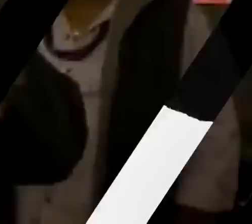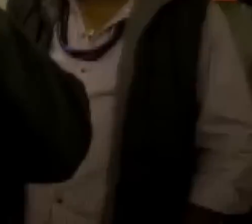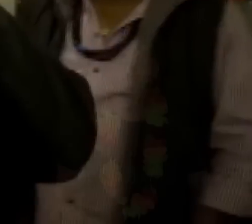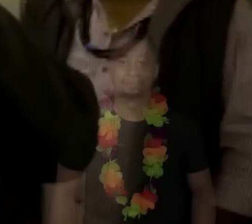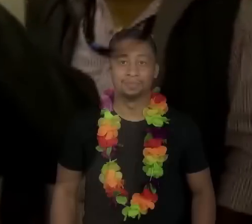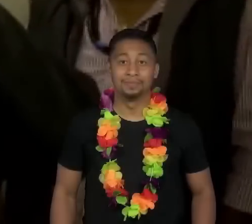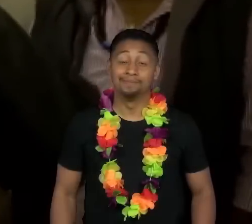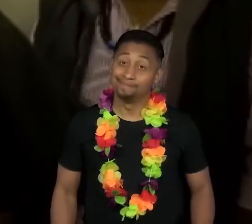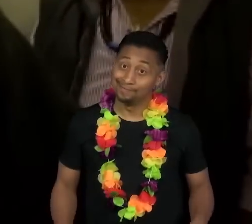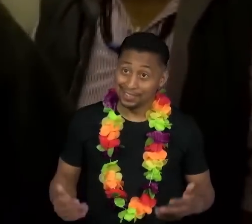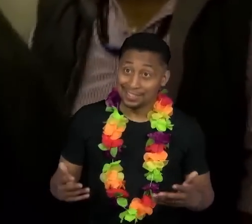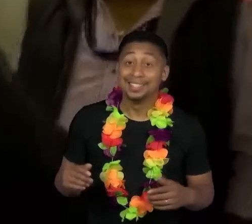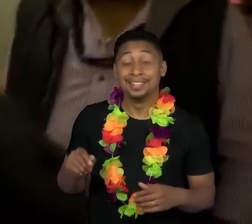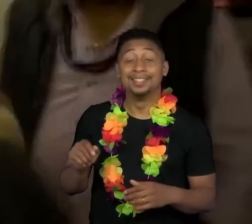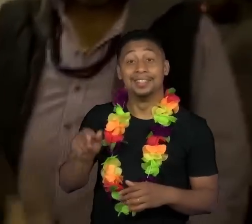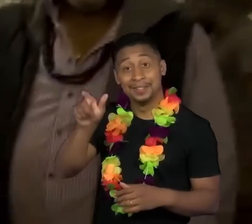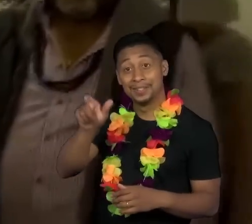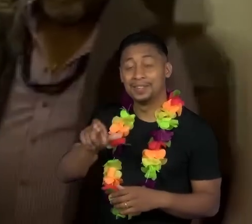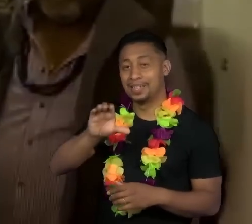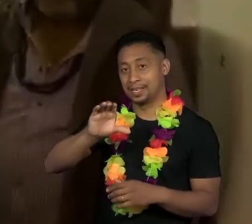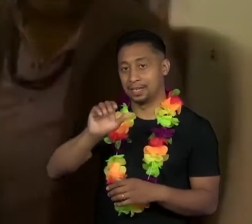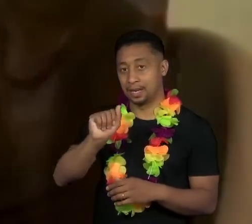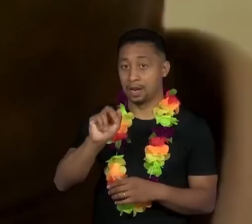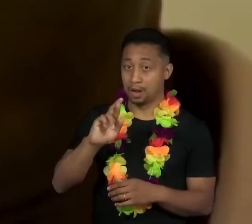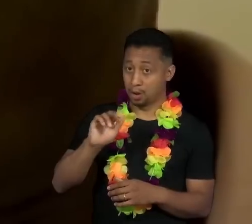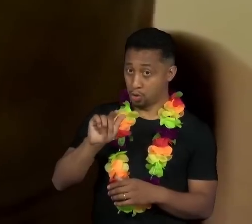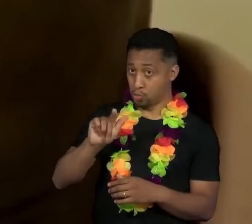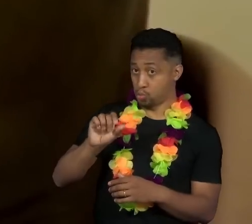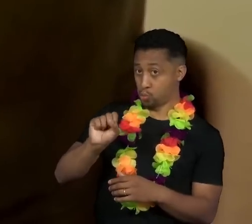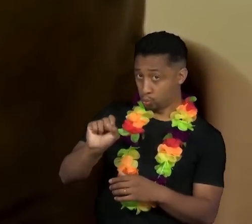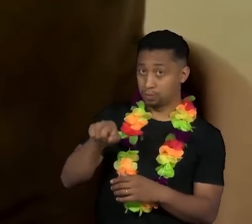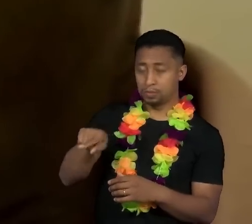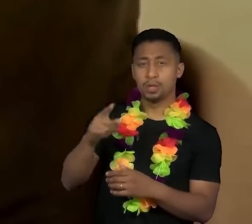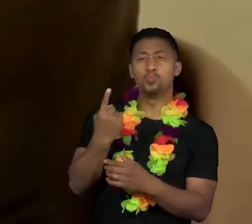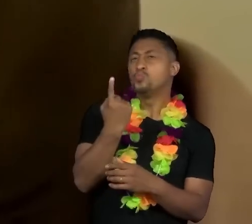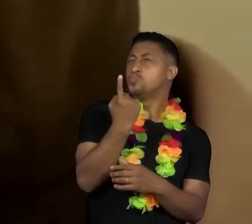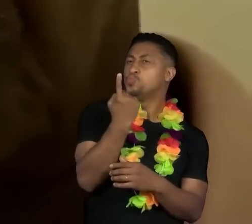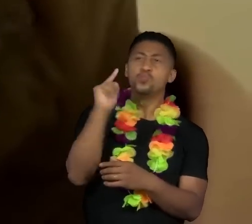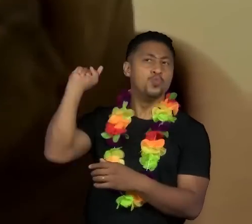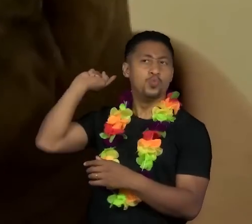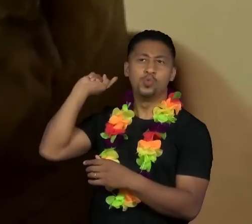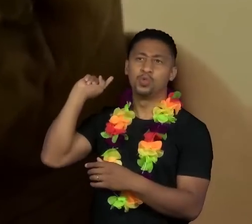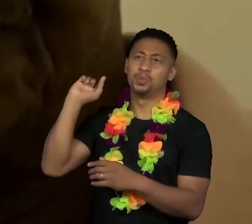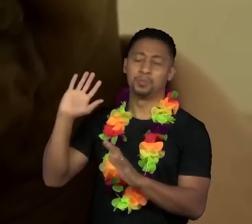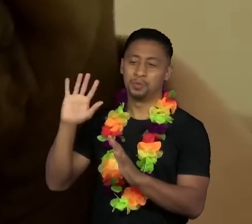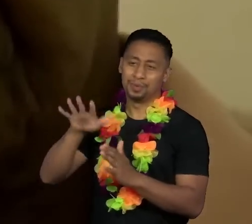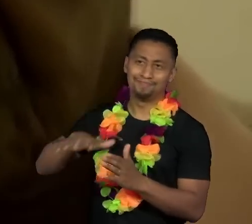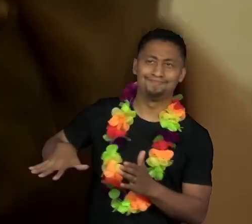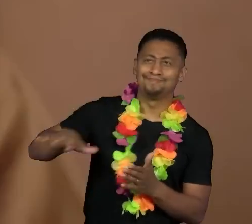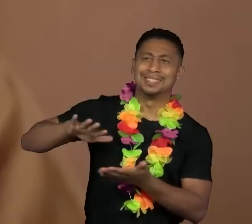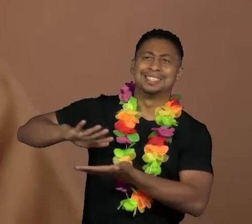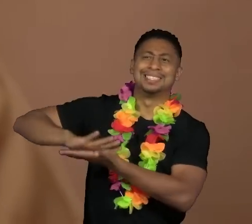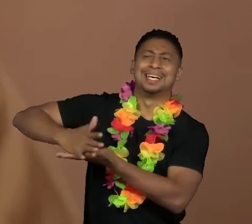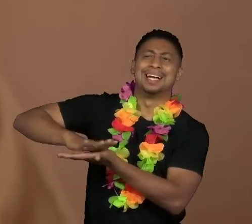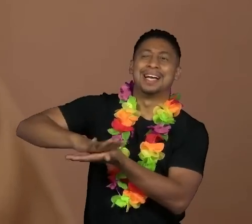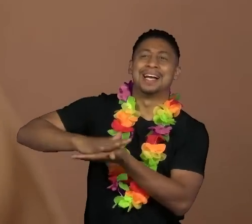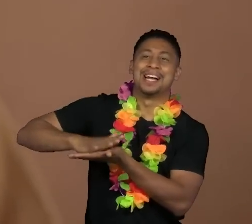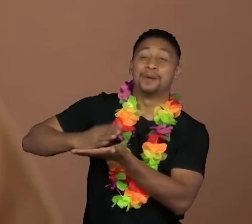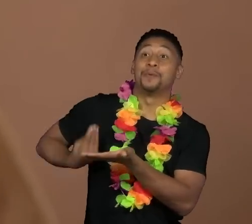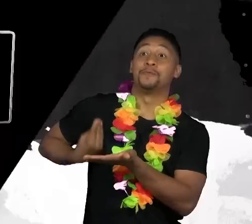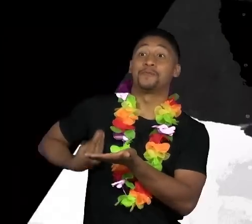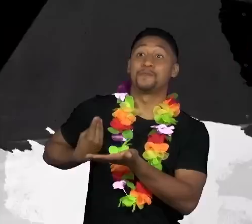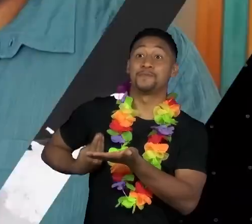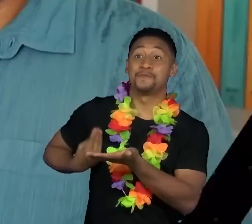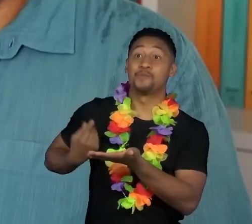O seu Carlão do Peruche, né, o senhor Carlos Alberto Caetano, ele é o último chamado dos cardeais do samba, né, o último cardeal do samba vivo.